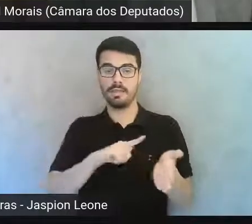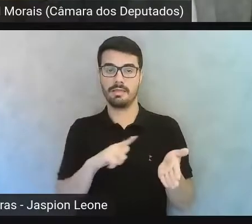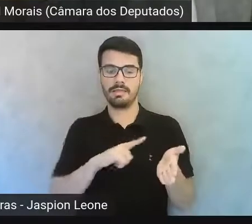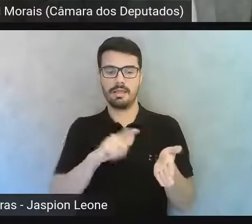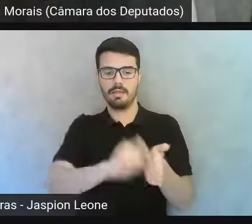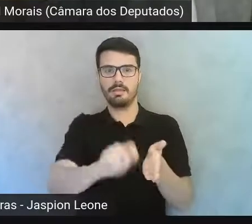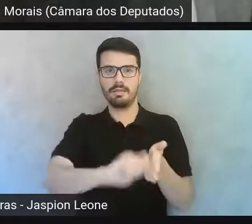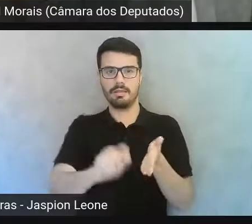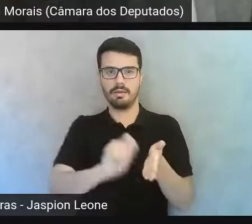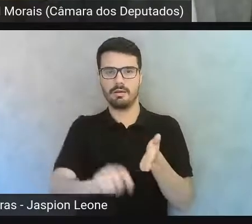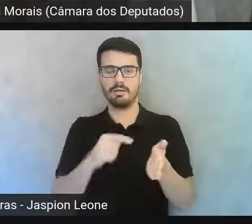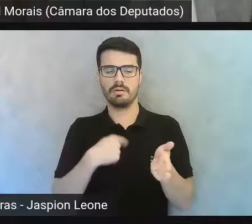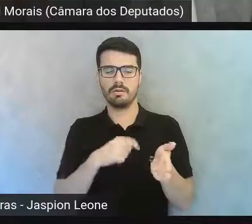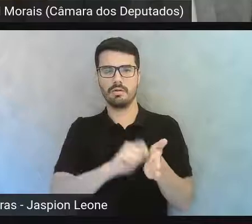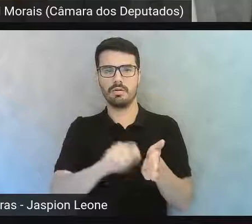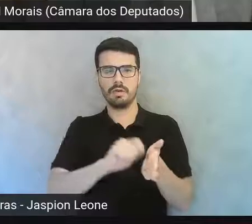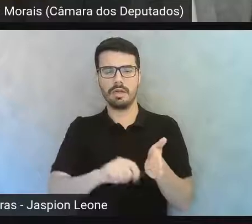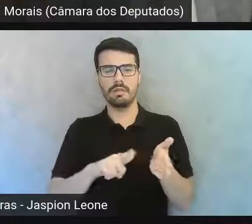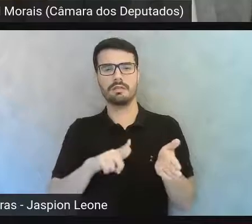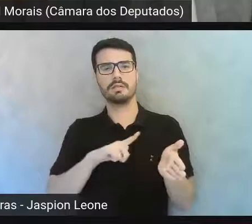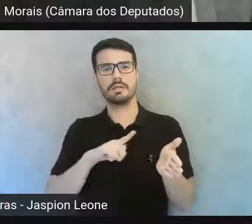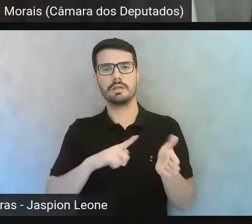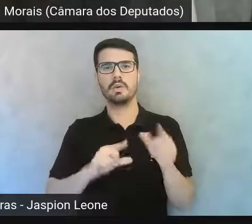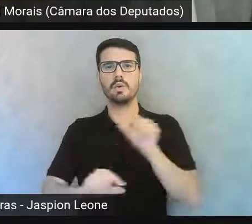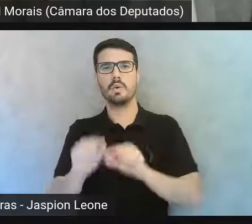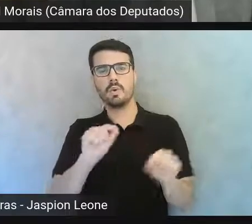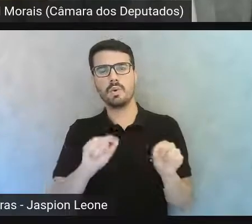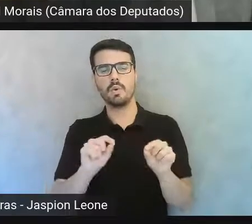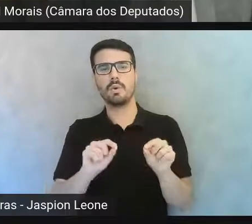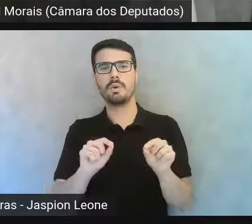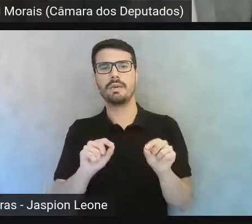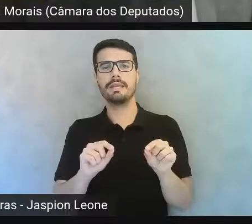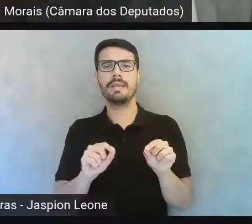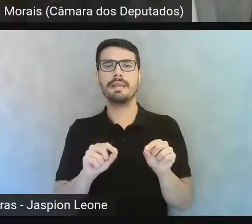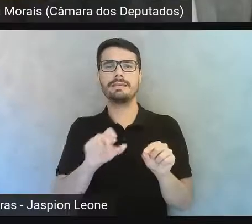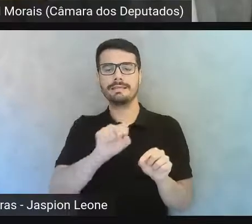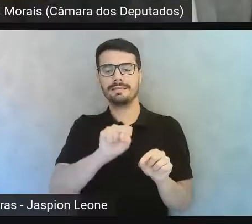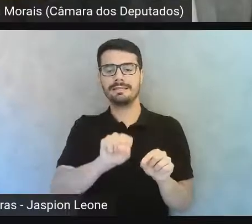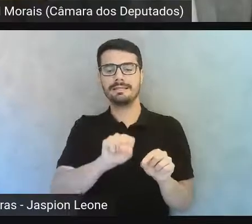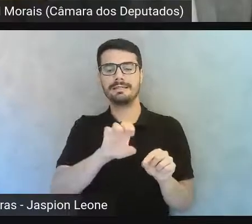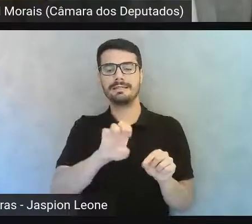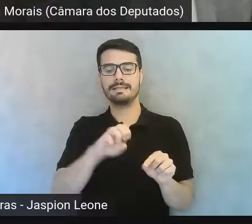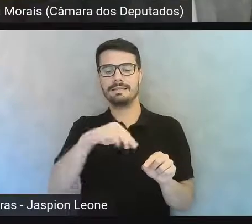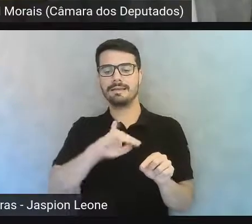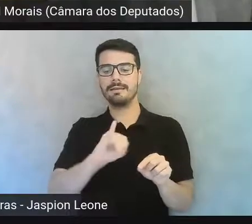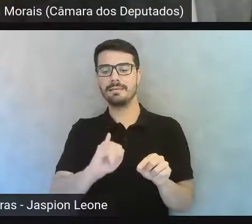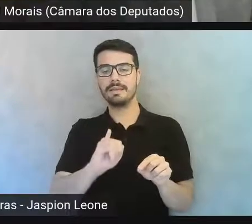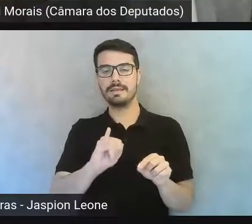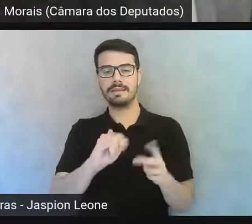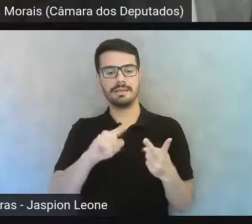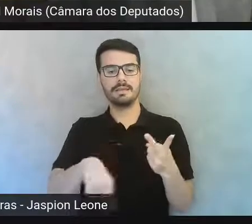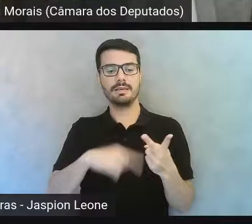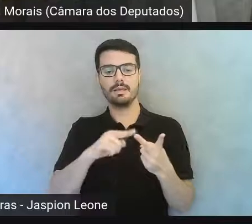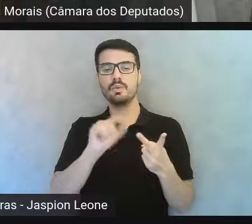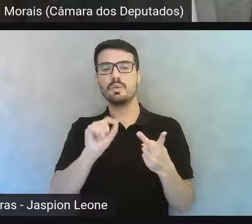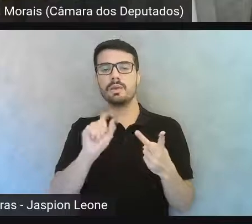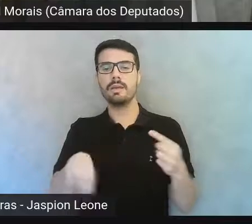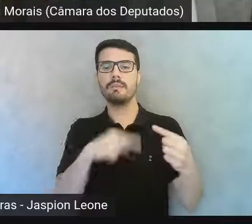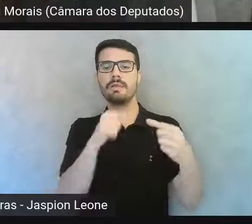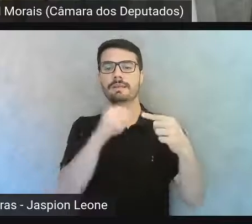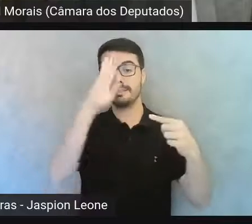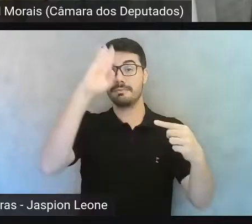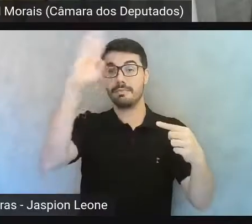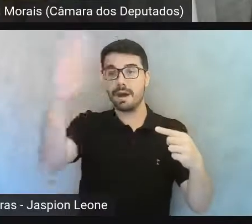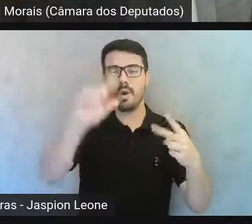nos meus apontamentos aqui, que tinha que ver o que é atividade essencial, o que era atividade fim, porque mesmo que fosse essencial,